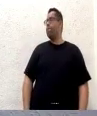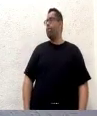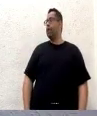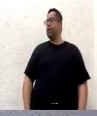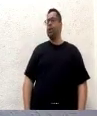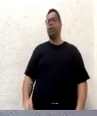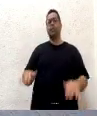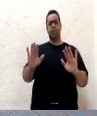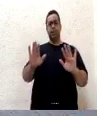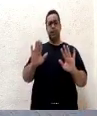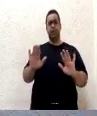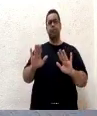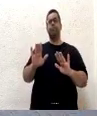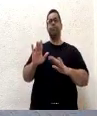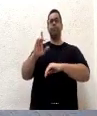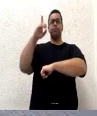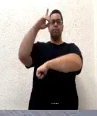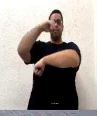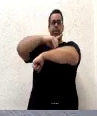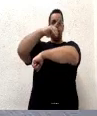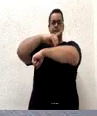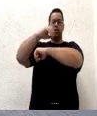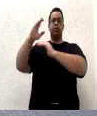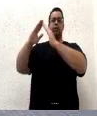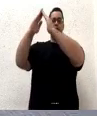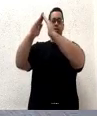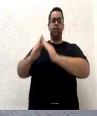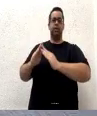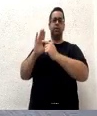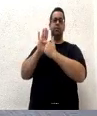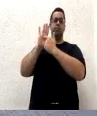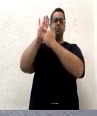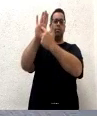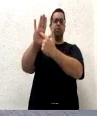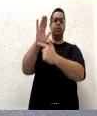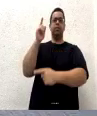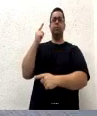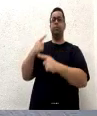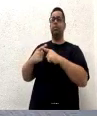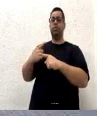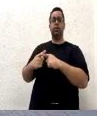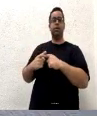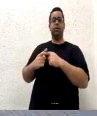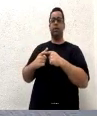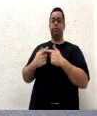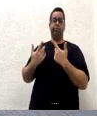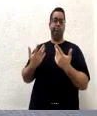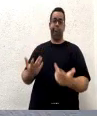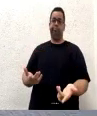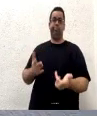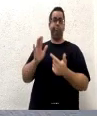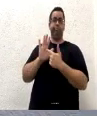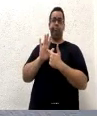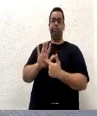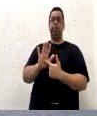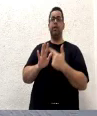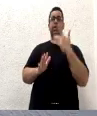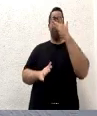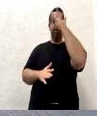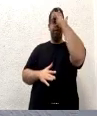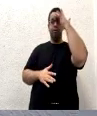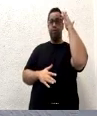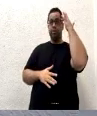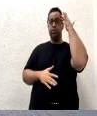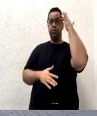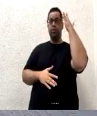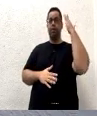dengue está na residência, isso só vem demonstrar que estava lá, porque a gente estava em casa. Então, pegou quem saiu, quem transitou, não. Pegou